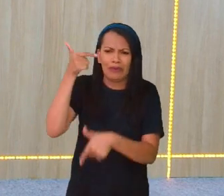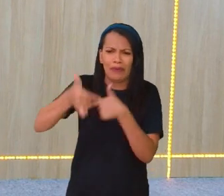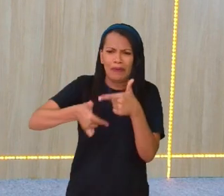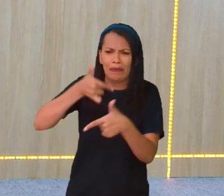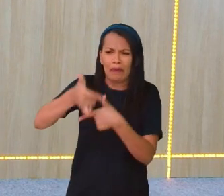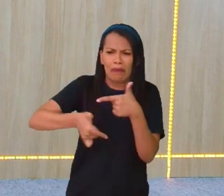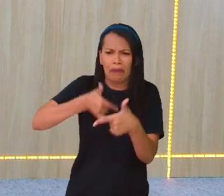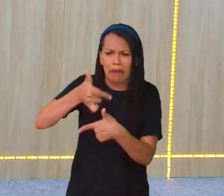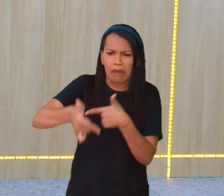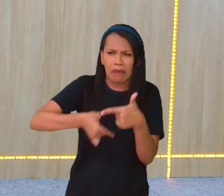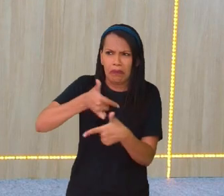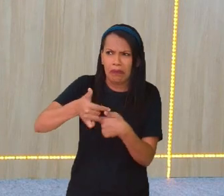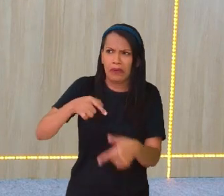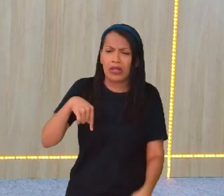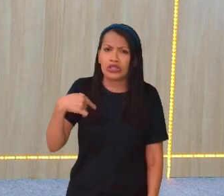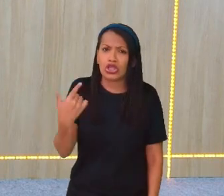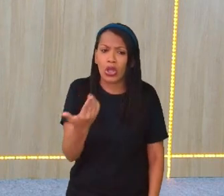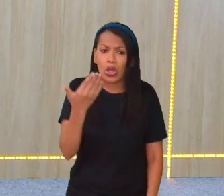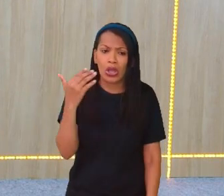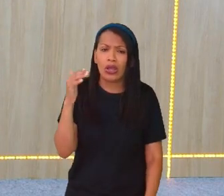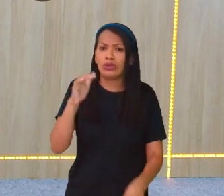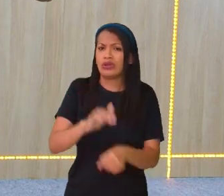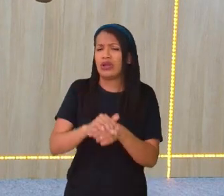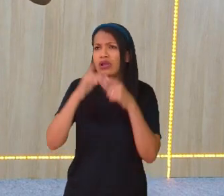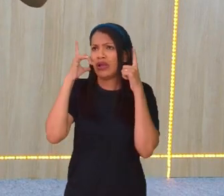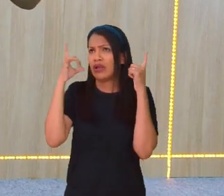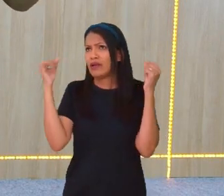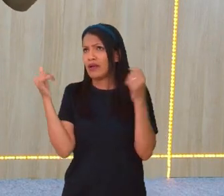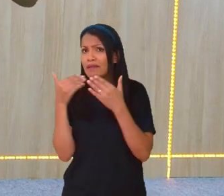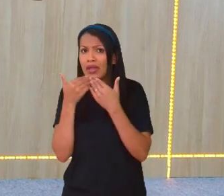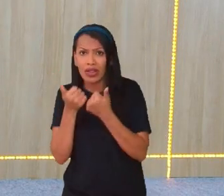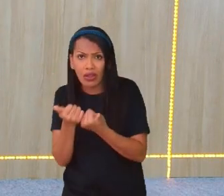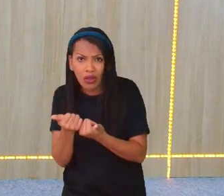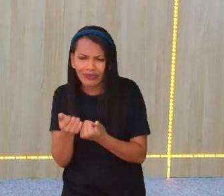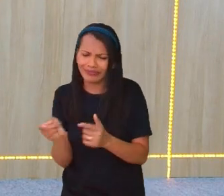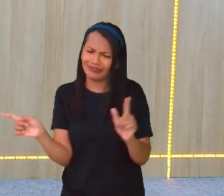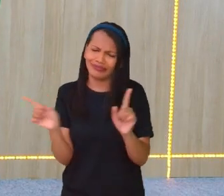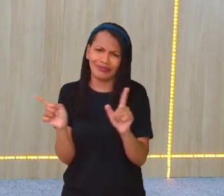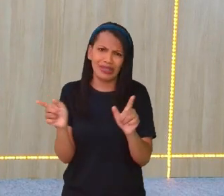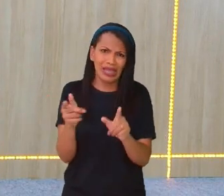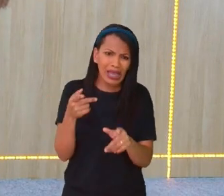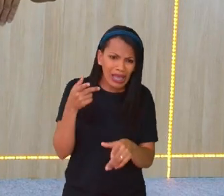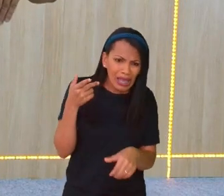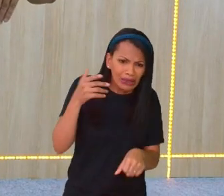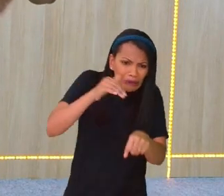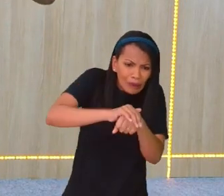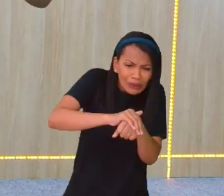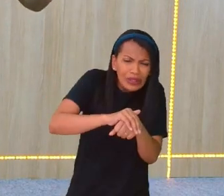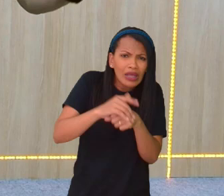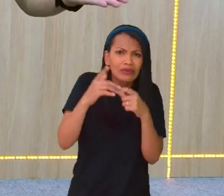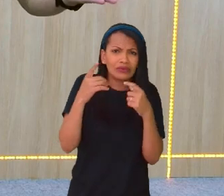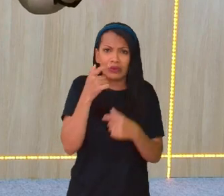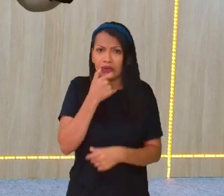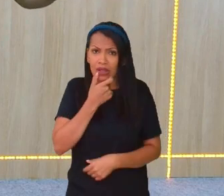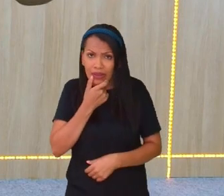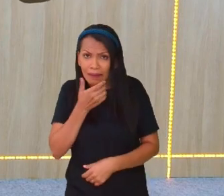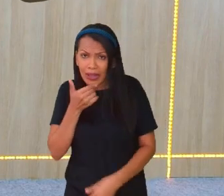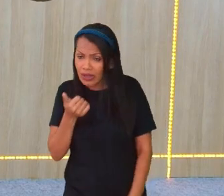de que se nós fôssemos colonizados pelos holandeses, teriam sido melhor, pelos ingleses, teriam sido melhor. Se fosse